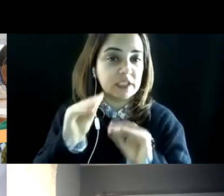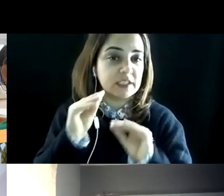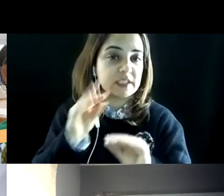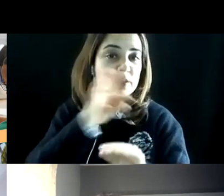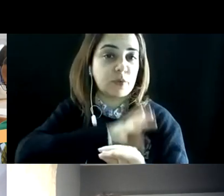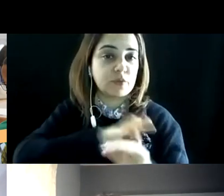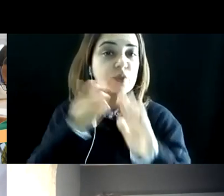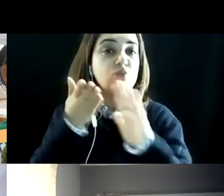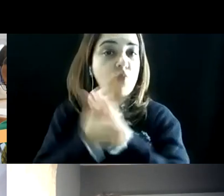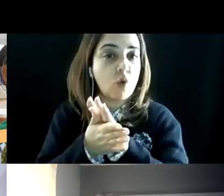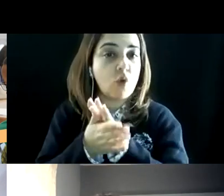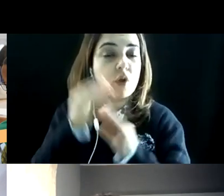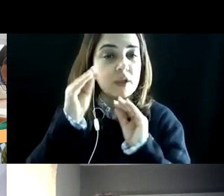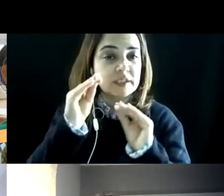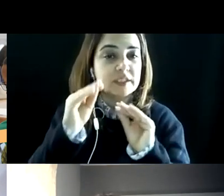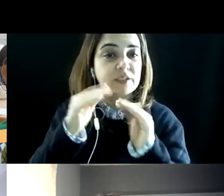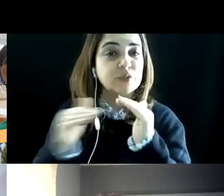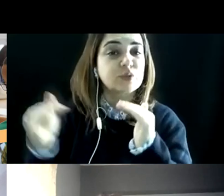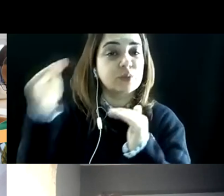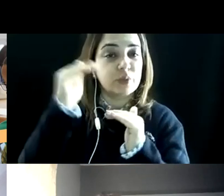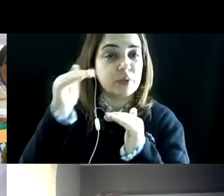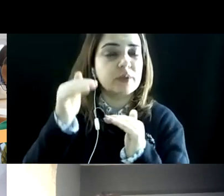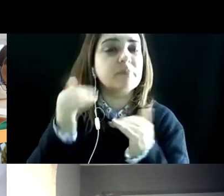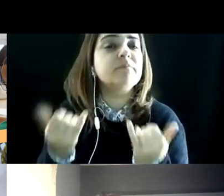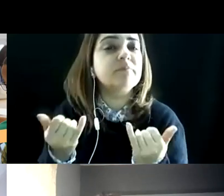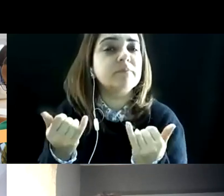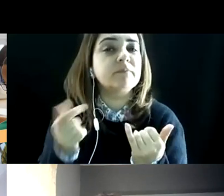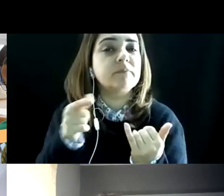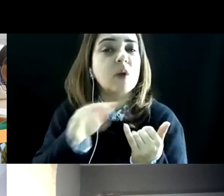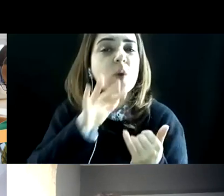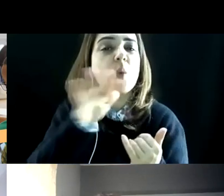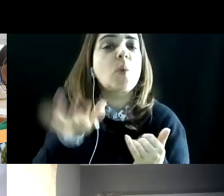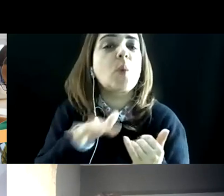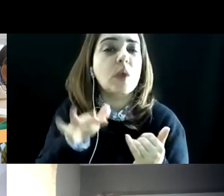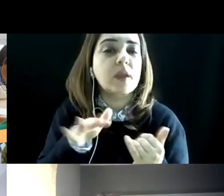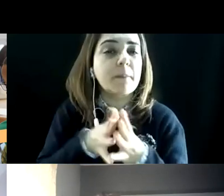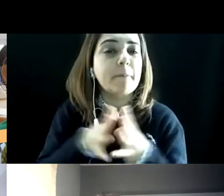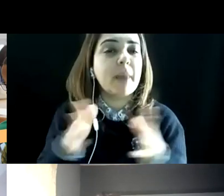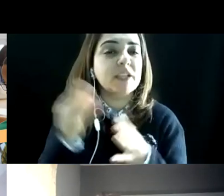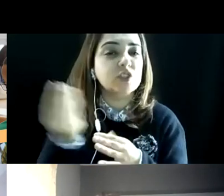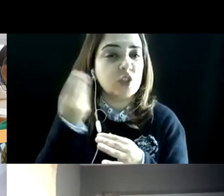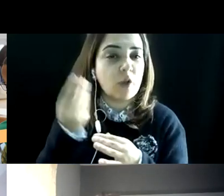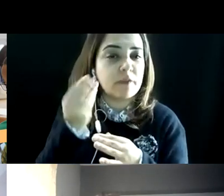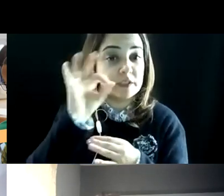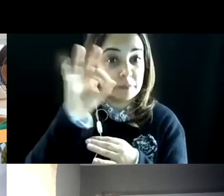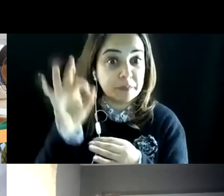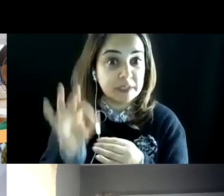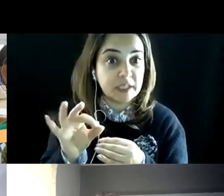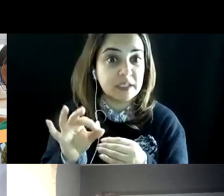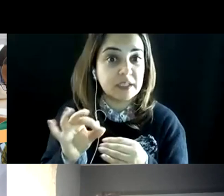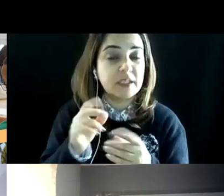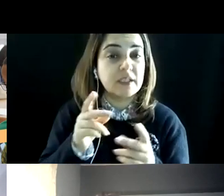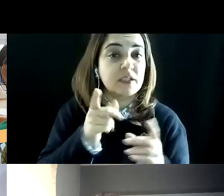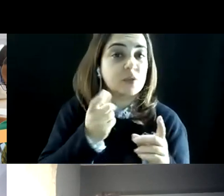ensino superior, e constatando uma coisa muito curiosa, que é o distrito em que há mais jovens, em percentagem, claro, que vão do